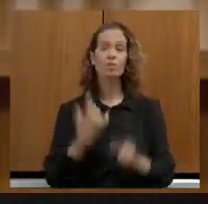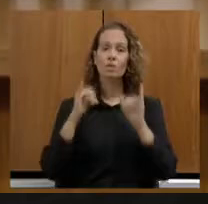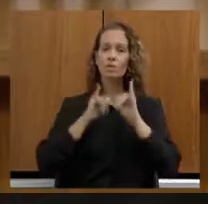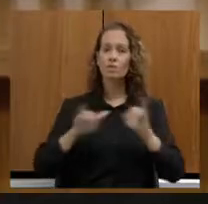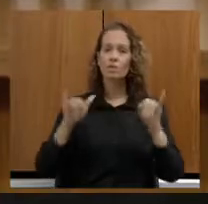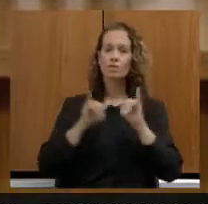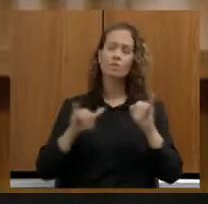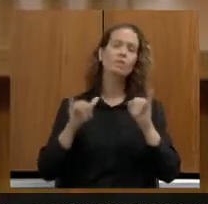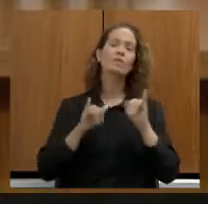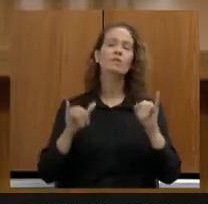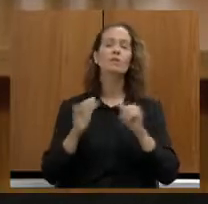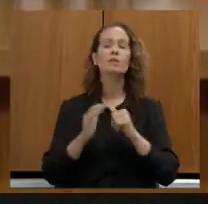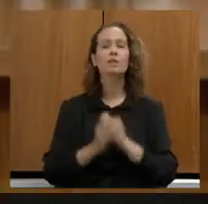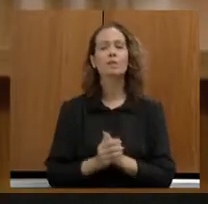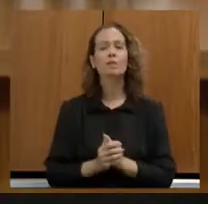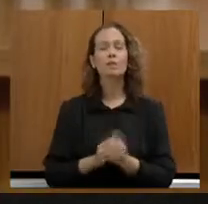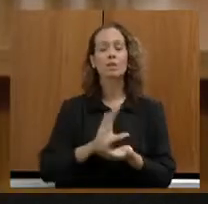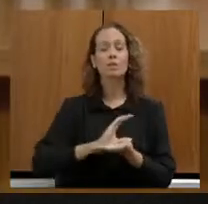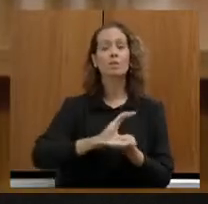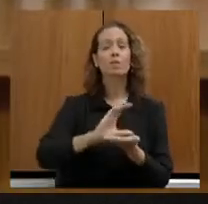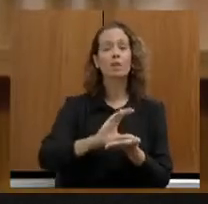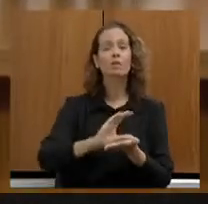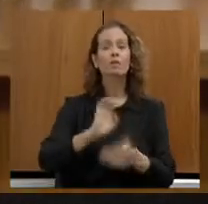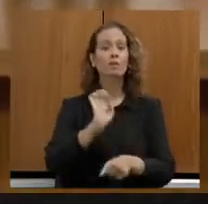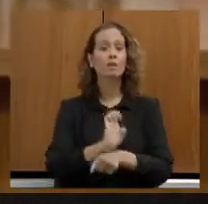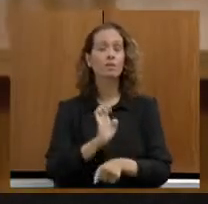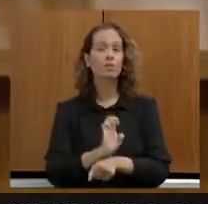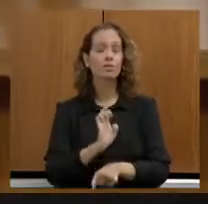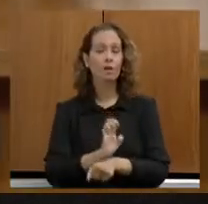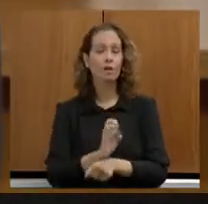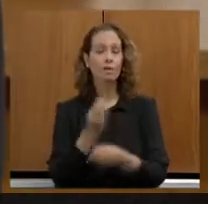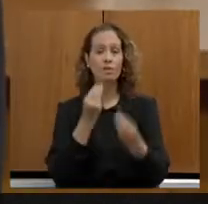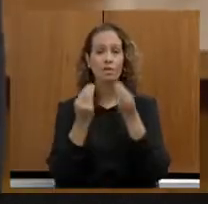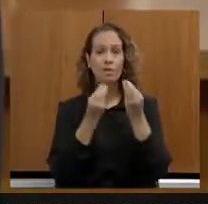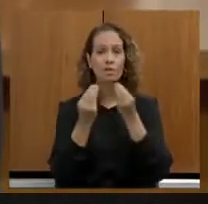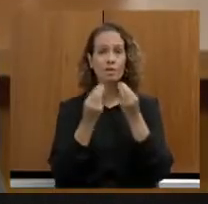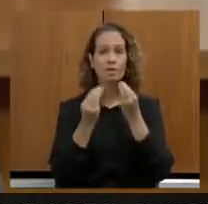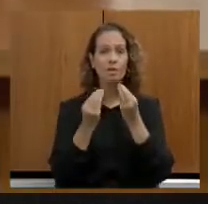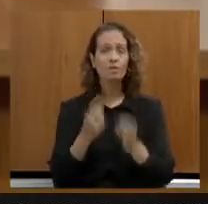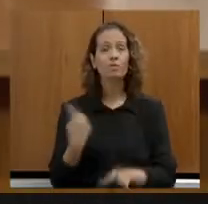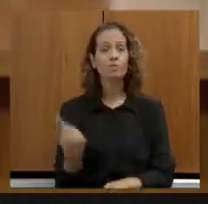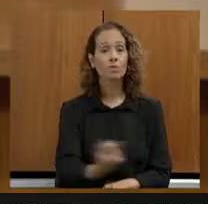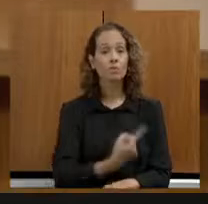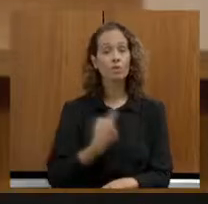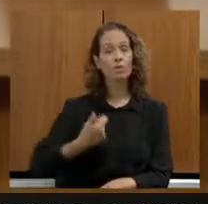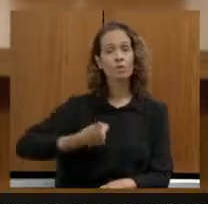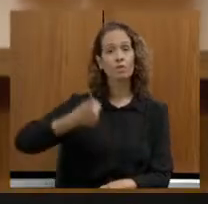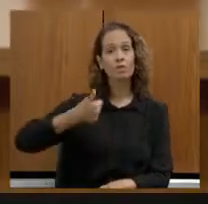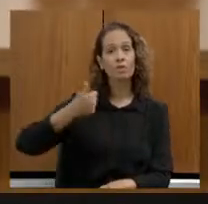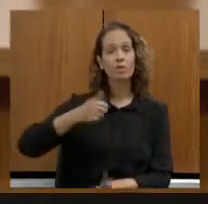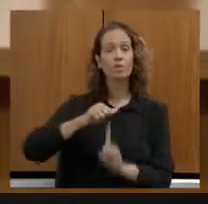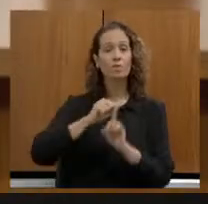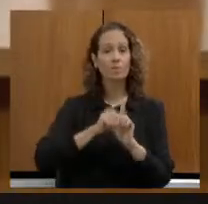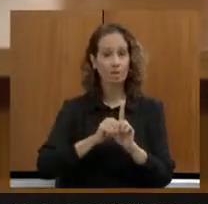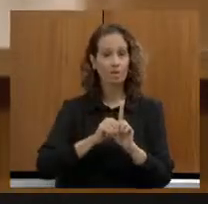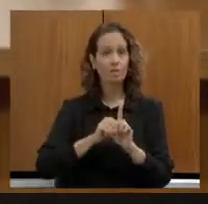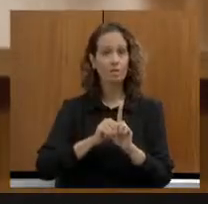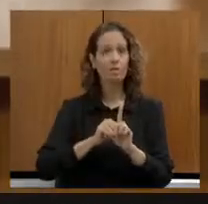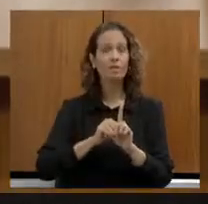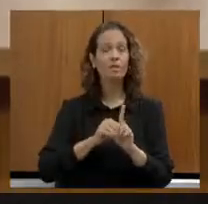havíamos estabelecido o repasse Estadual de merenda no meu primeiro nosso 1º mês de gestão